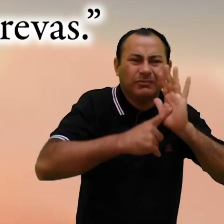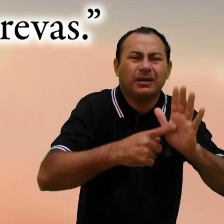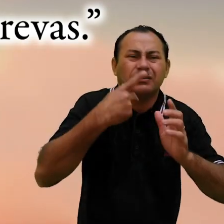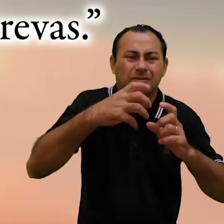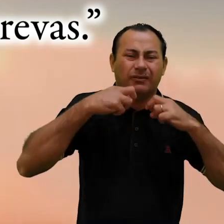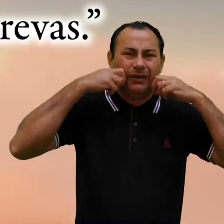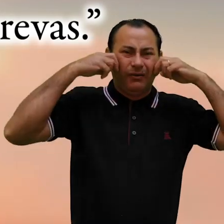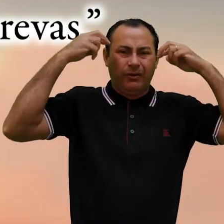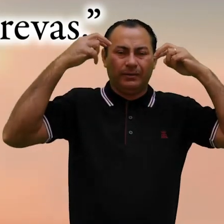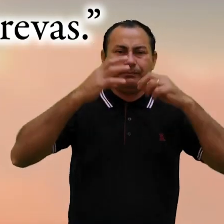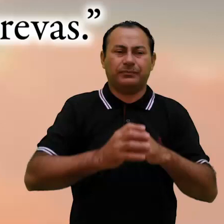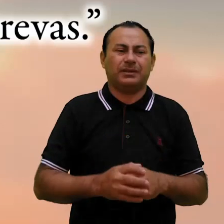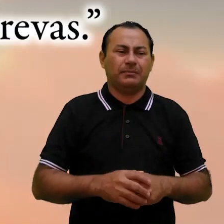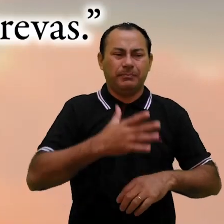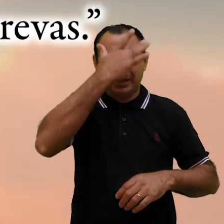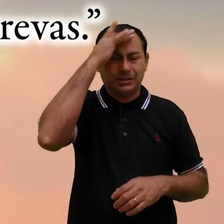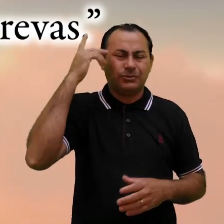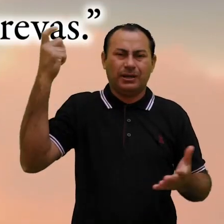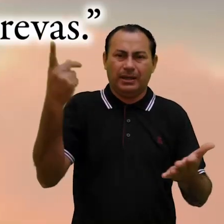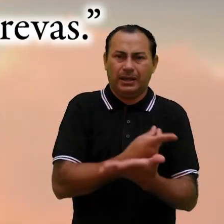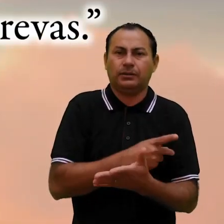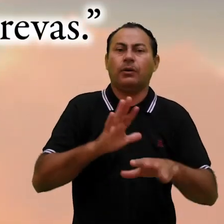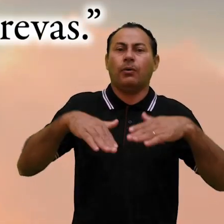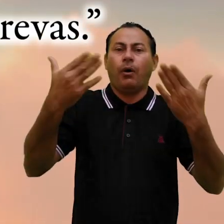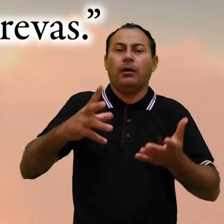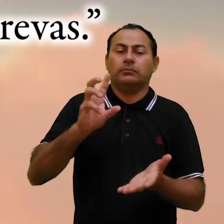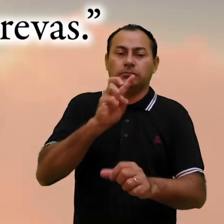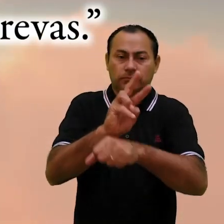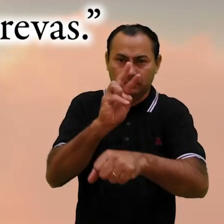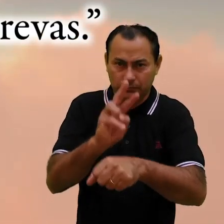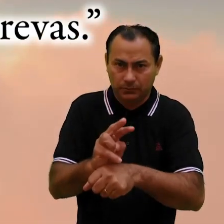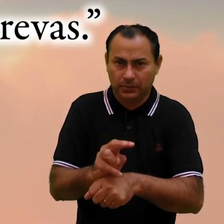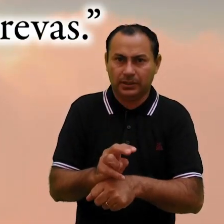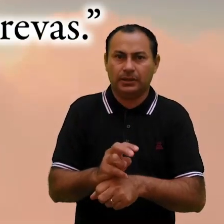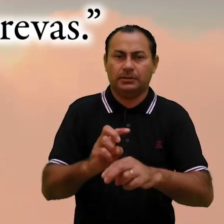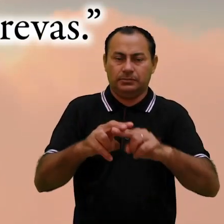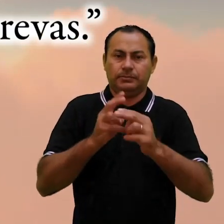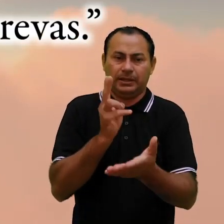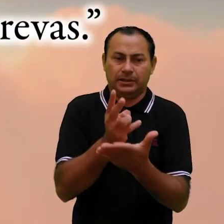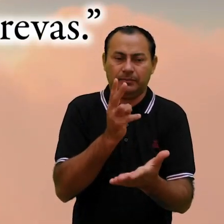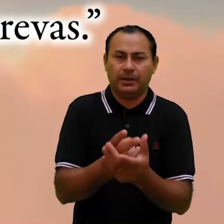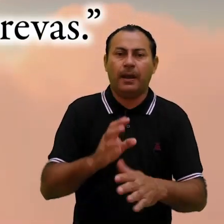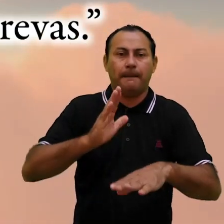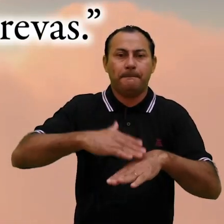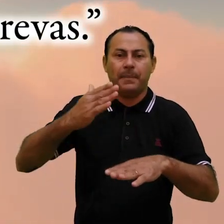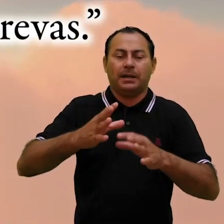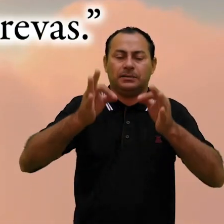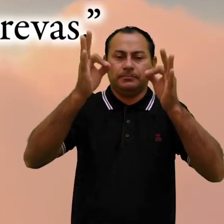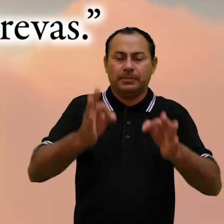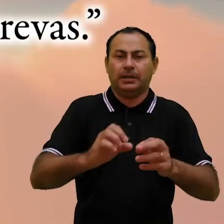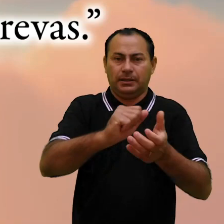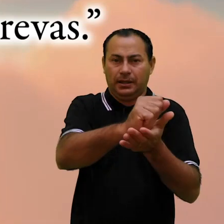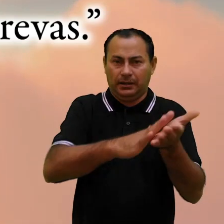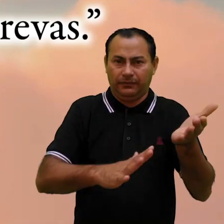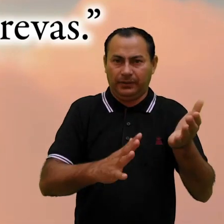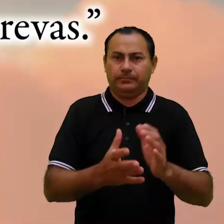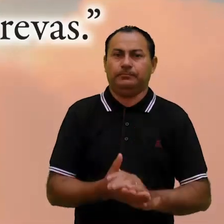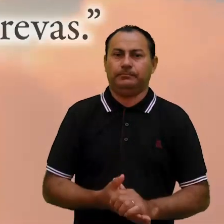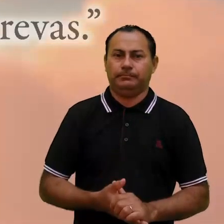vergonhosos, estrelas errantes para as quais estão reservadas para sempre as mais densas